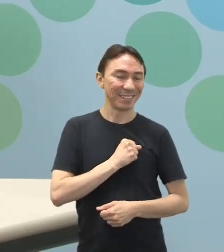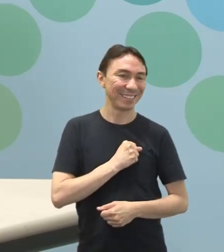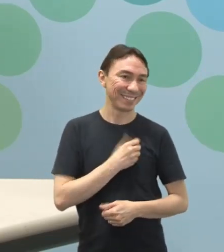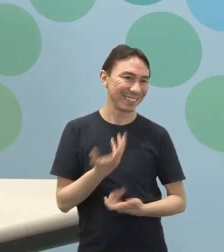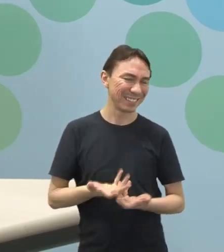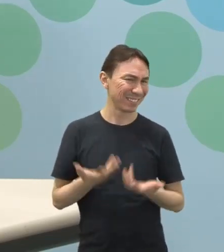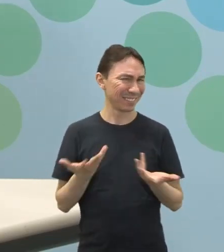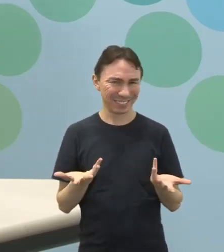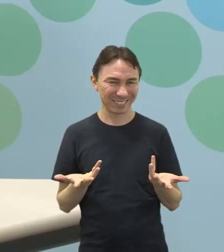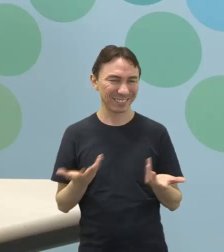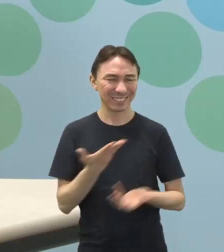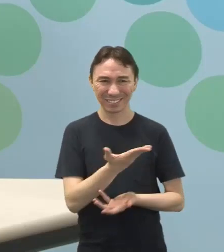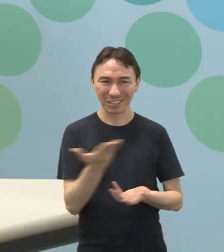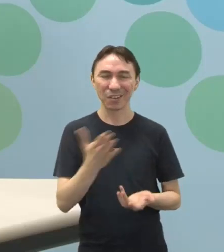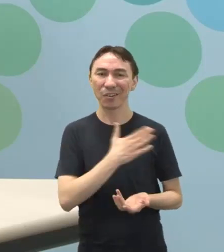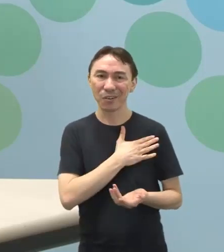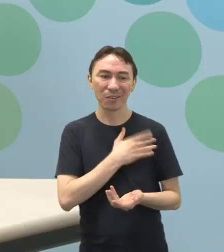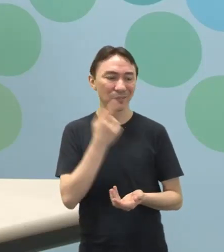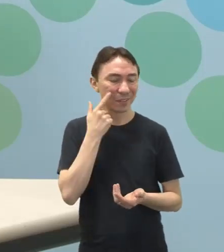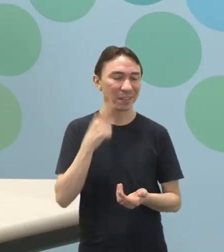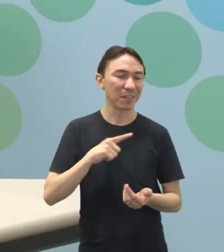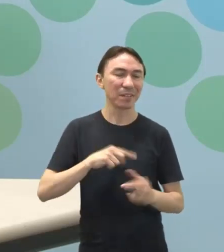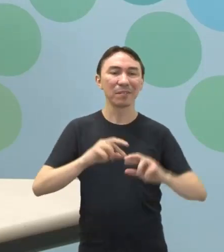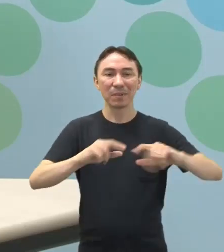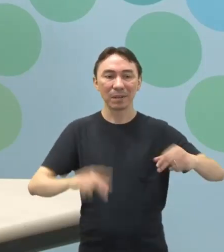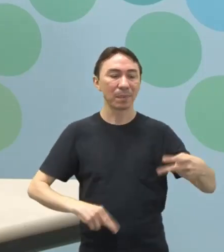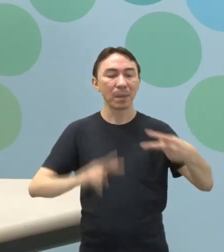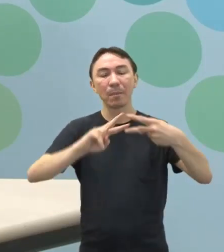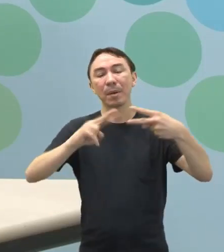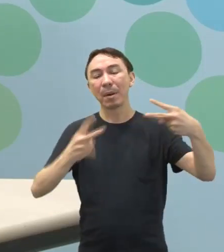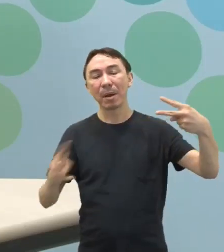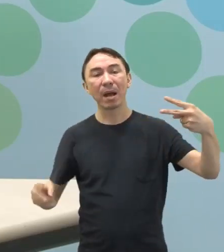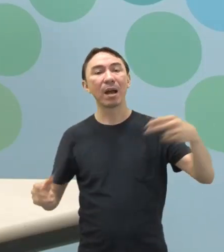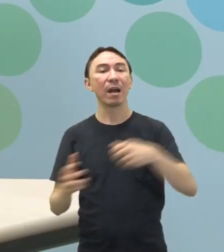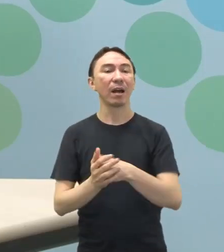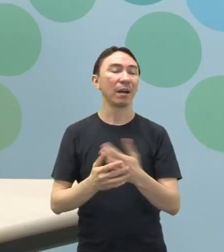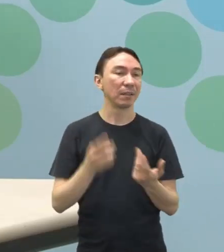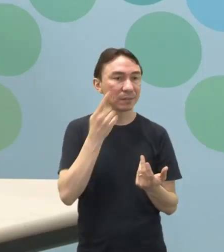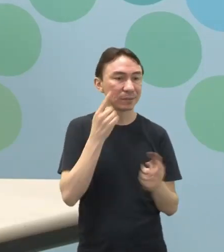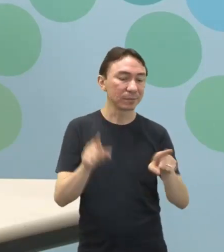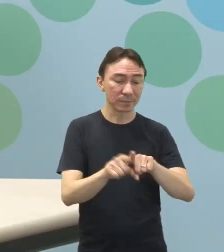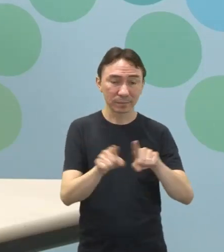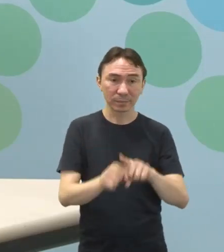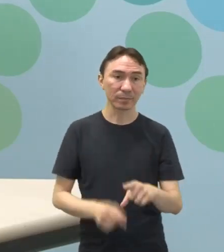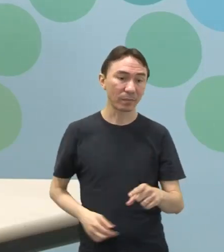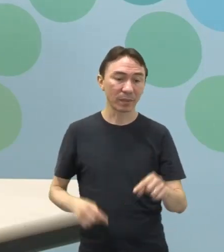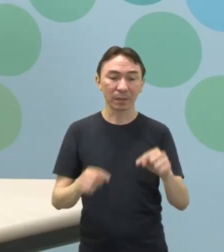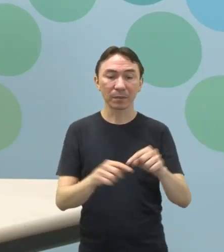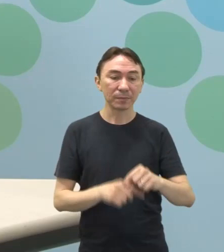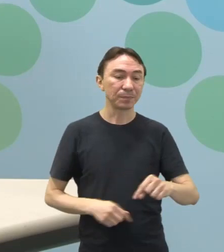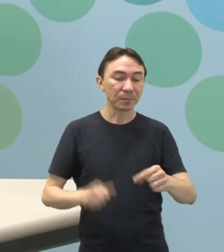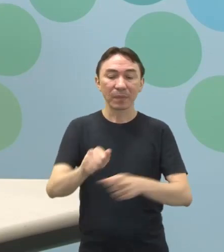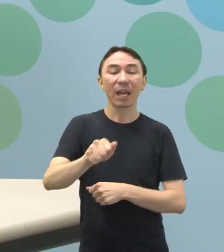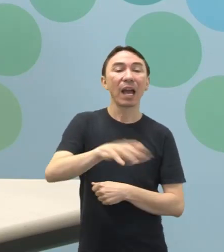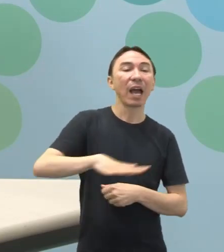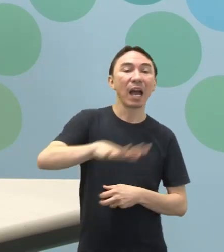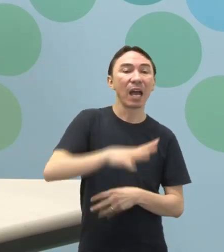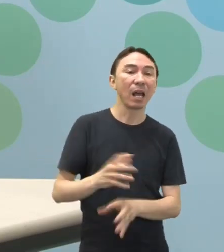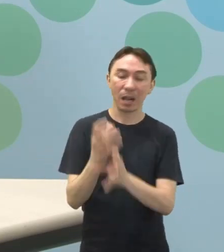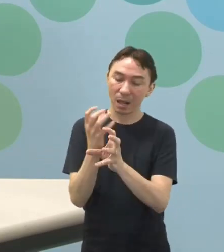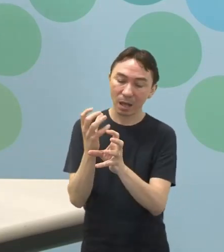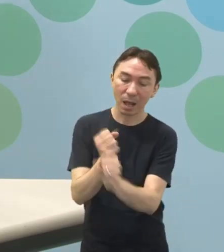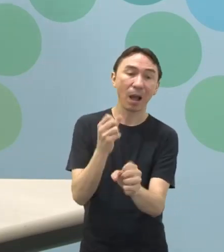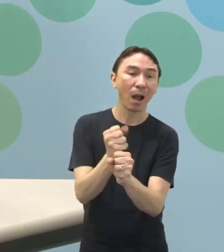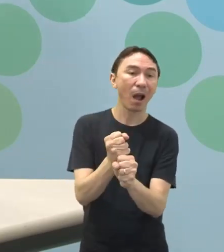as figuras geométricas podem ser destacadas né o cálculo de área como a professora Talita S tou